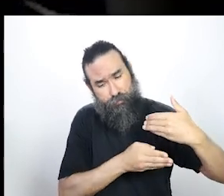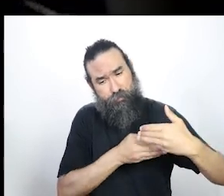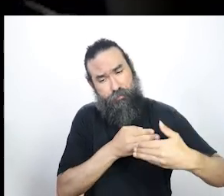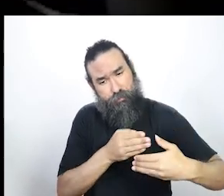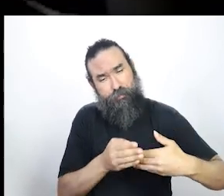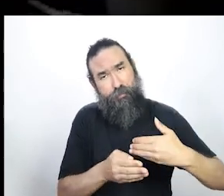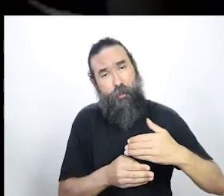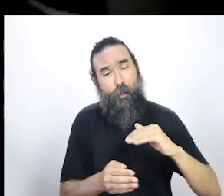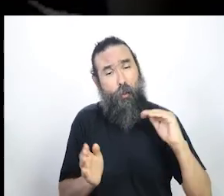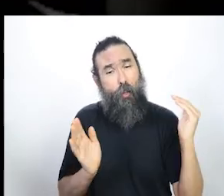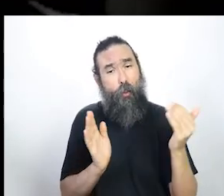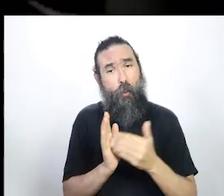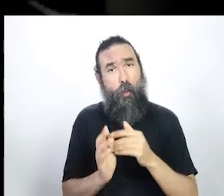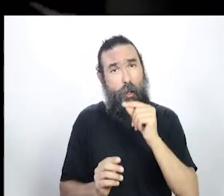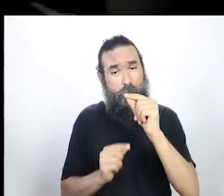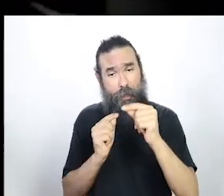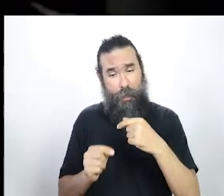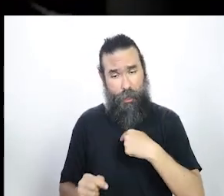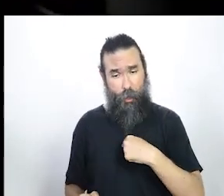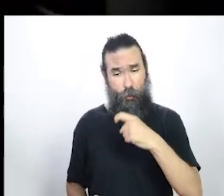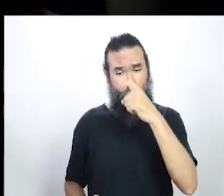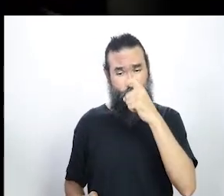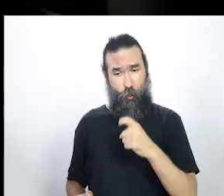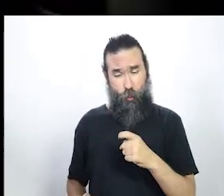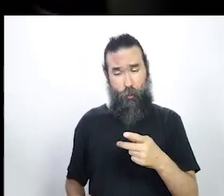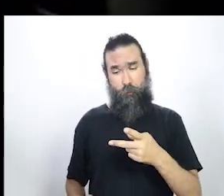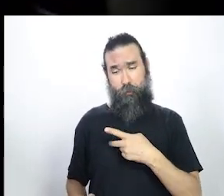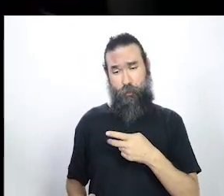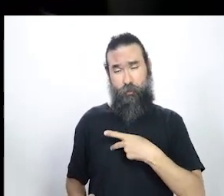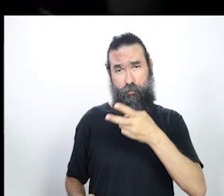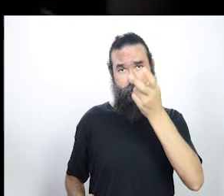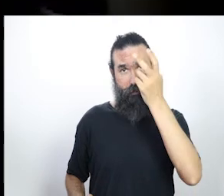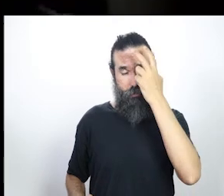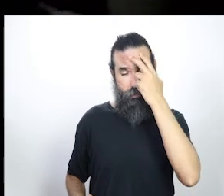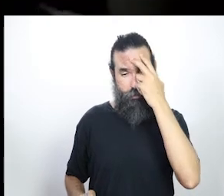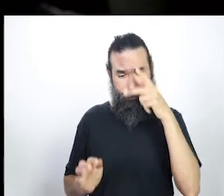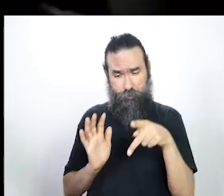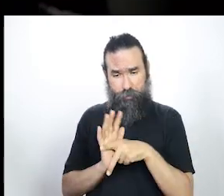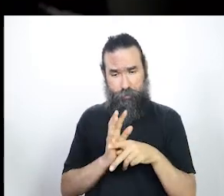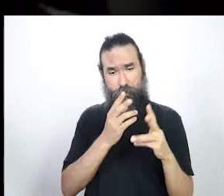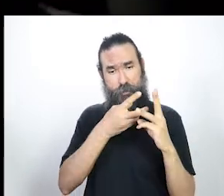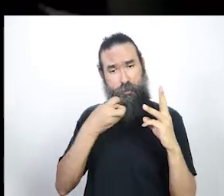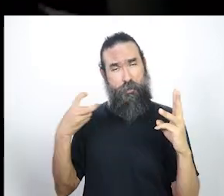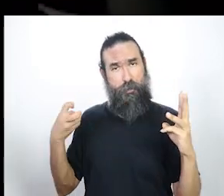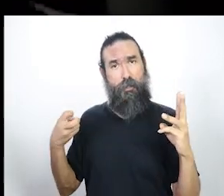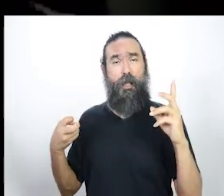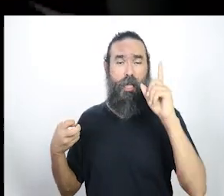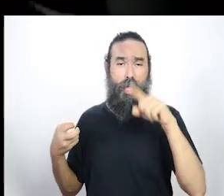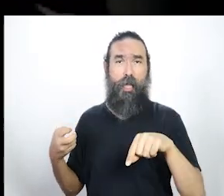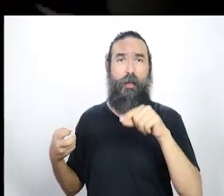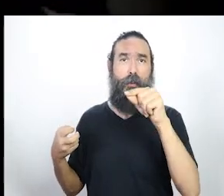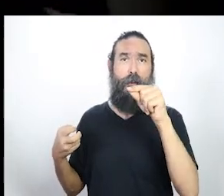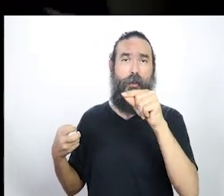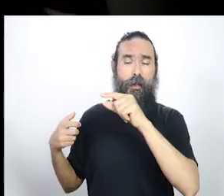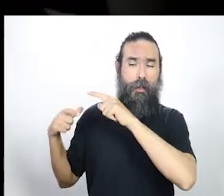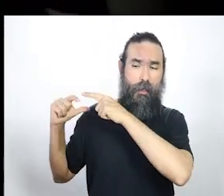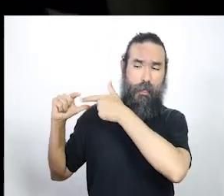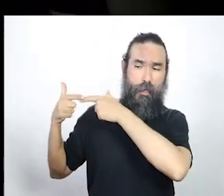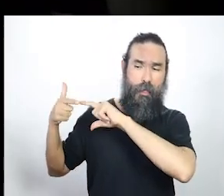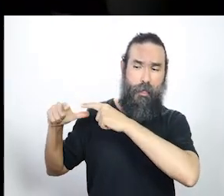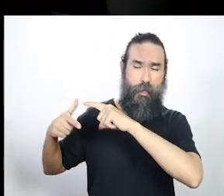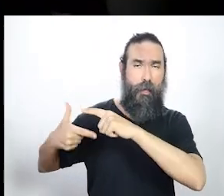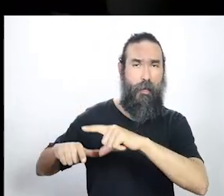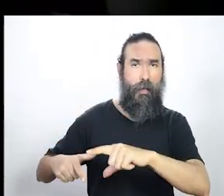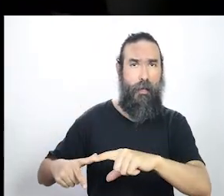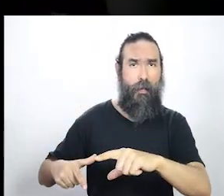geração. E tudo que eu sei, que eu sou, que eu pertenço, e eu faço parte hoje, vem de